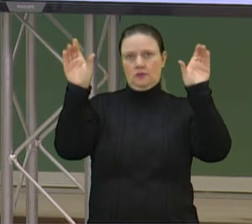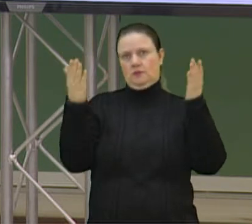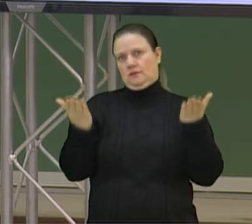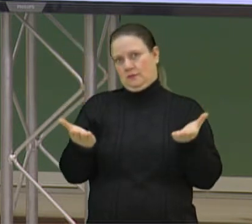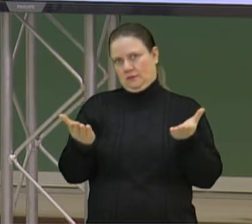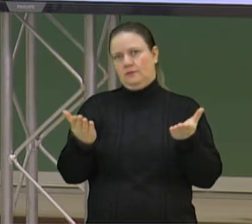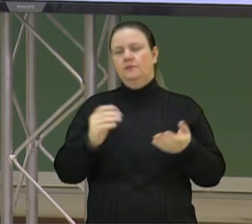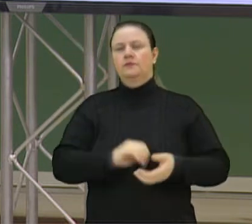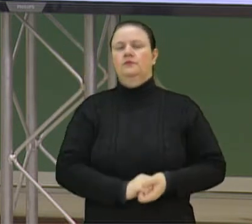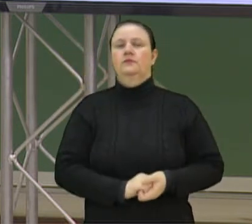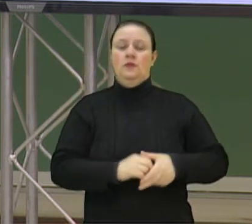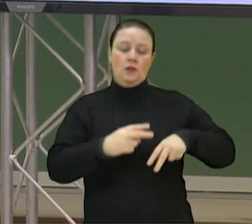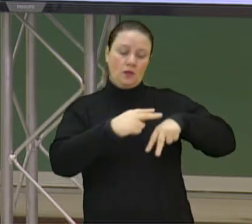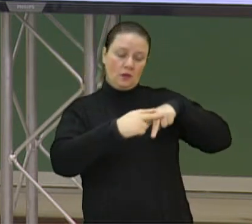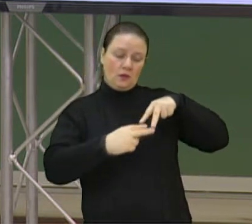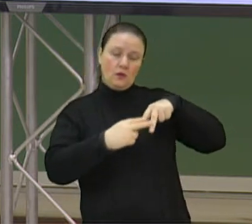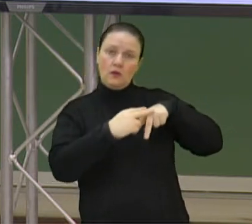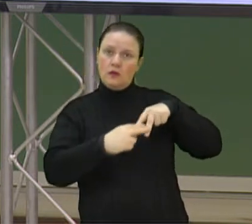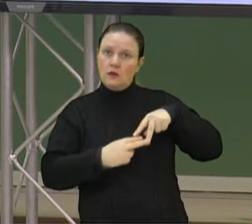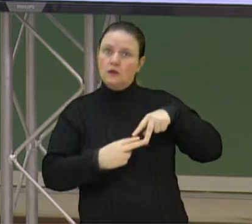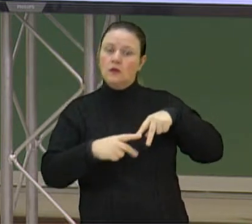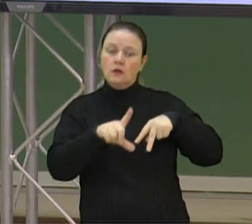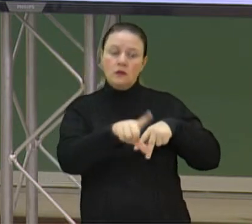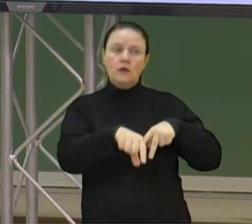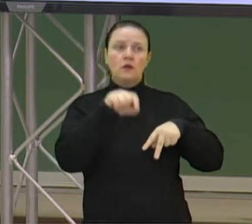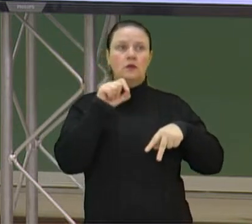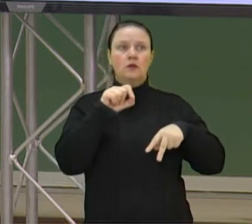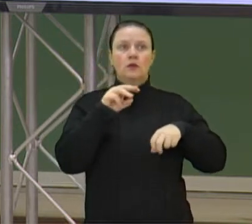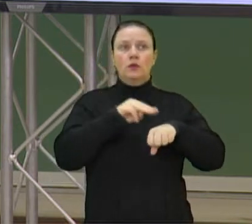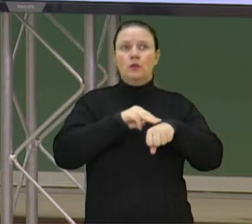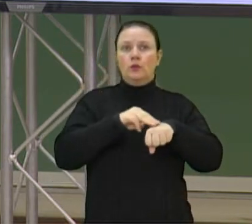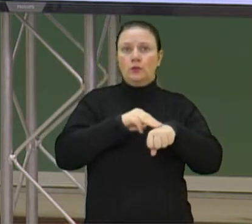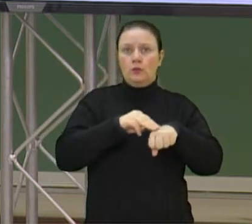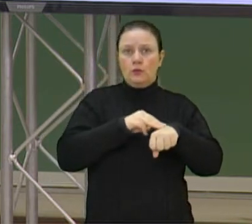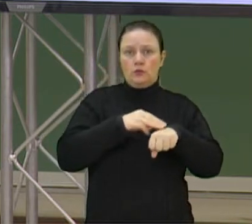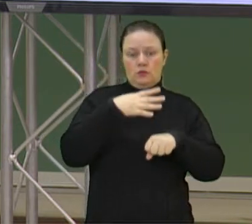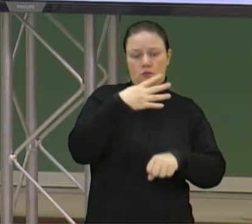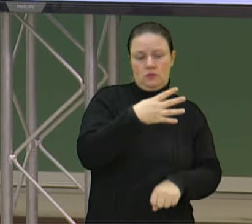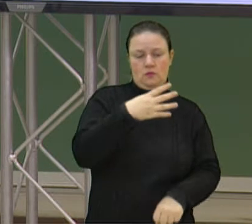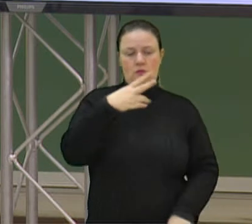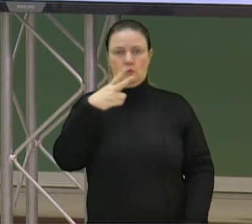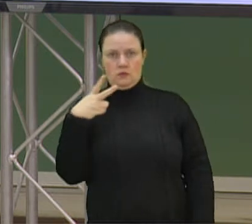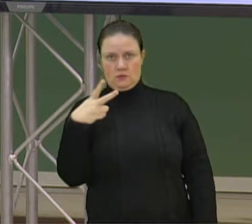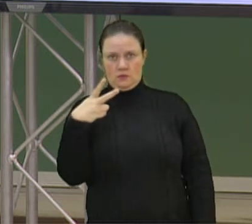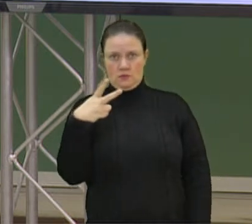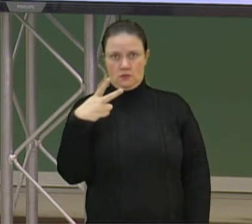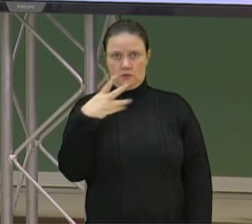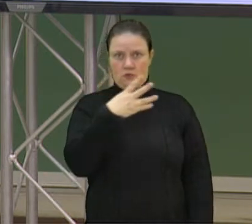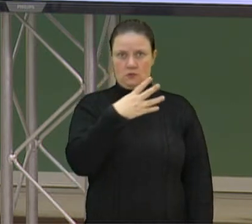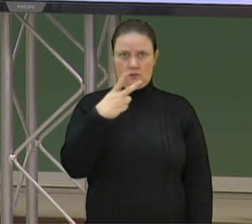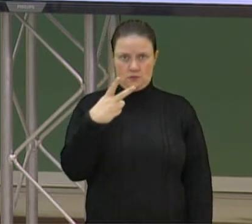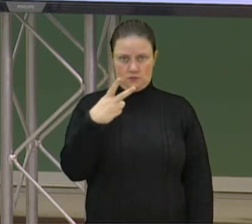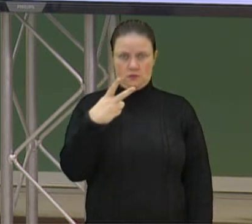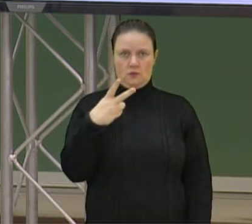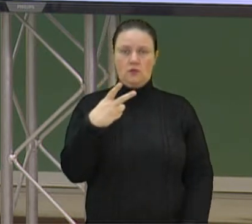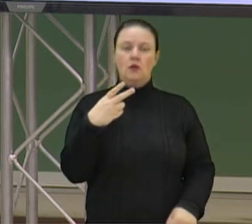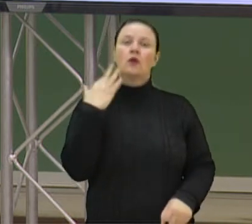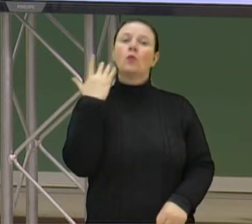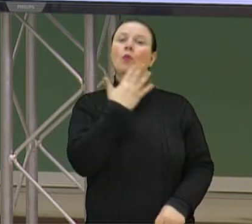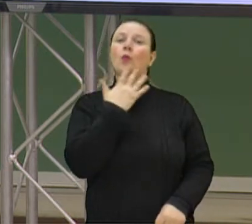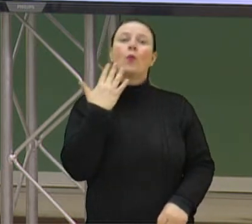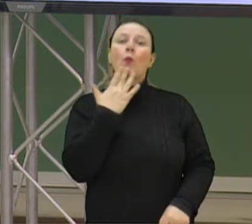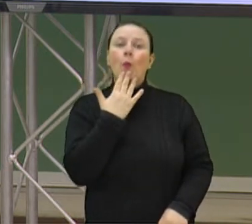pantalones? Ela escolheu um tamanho 42, né? 42. E a cor